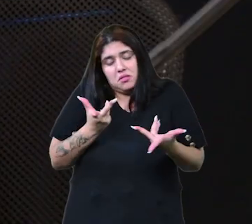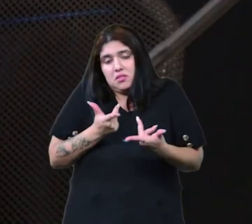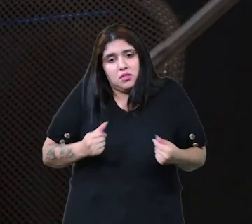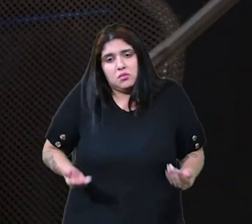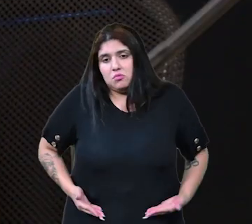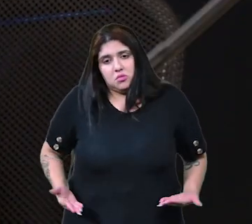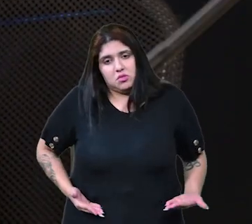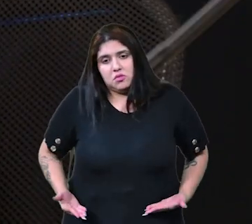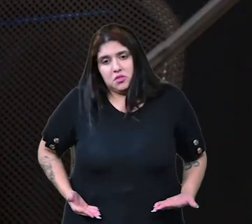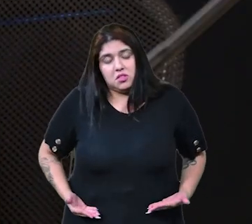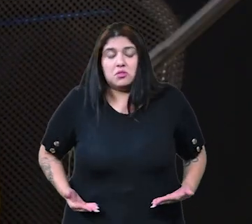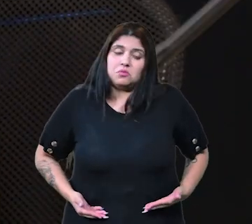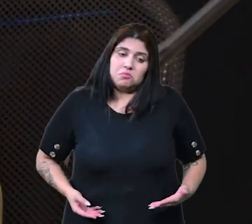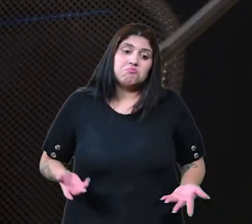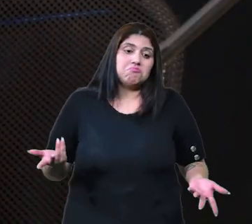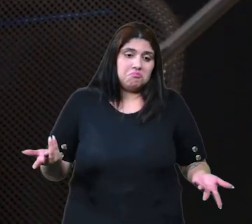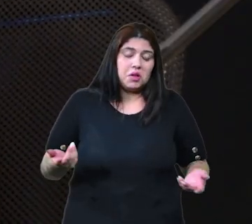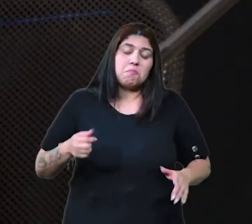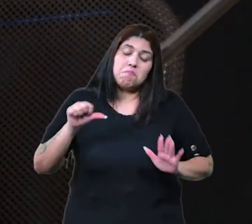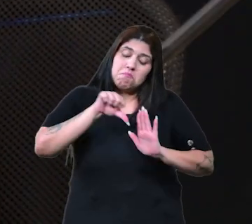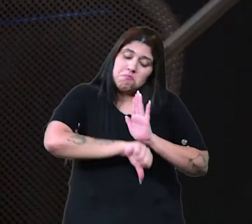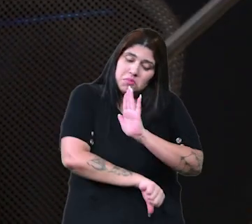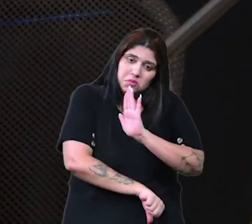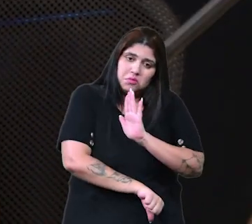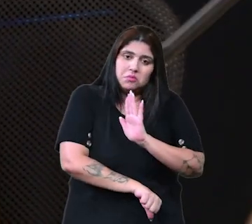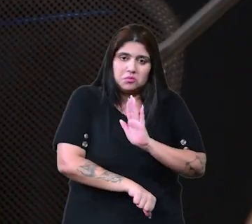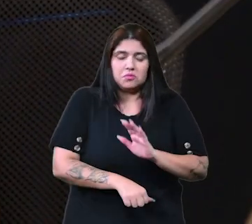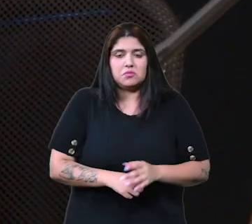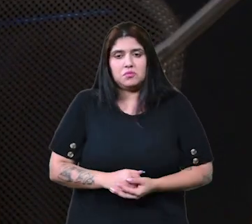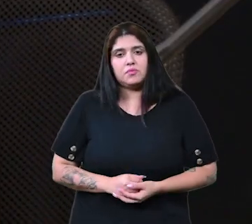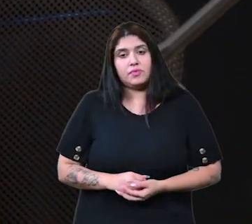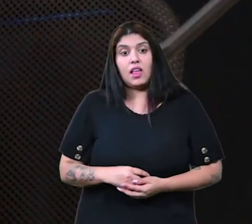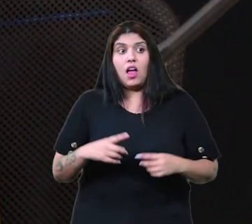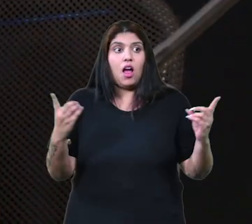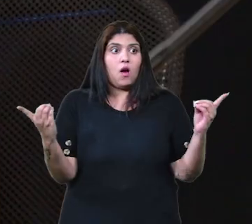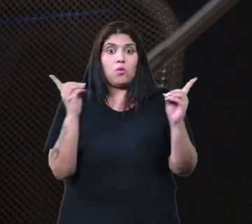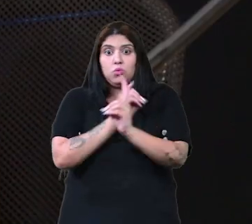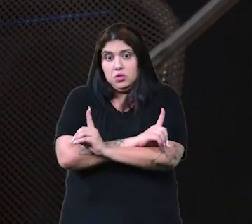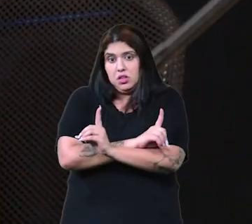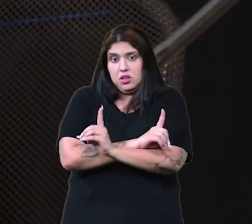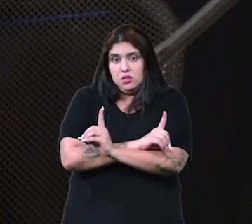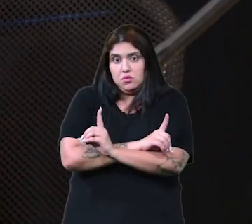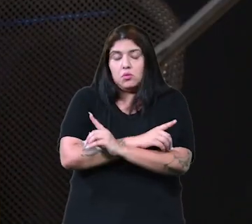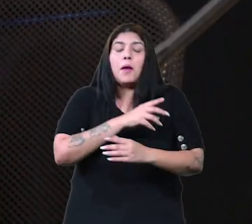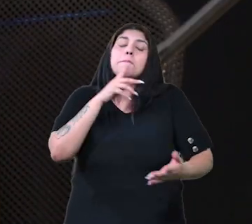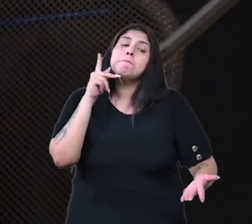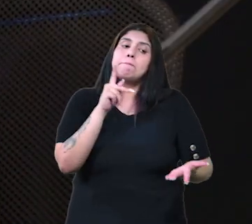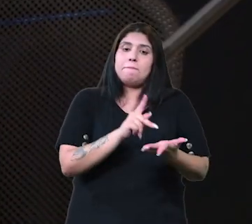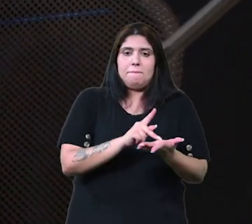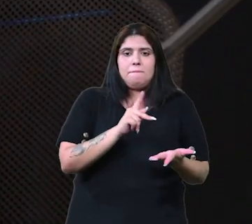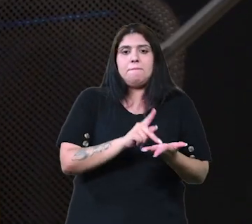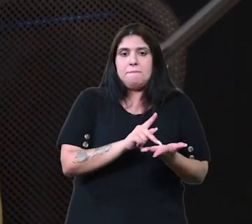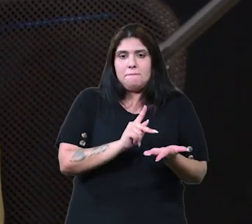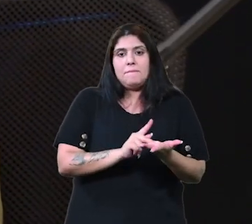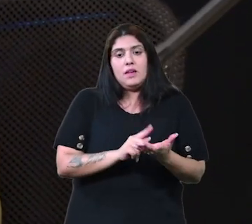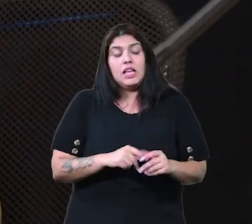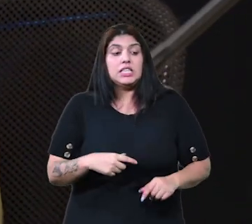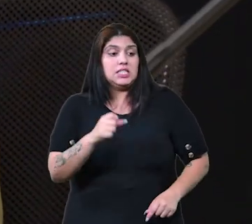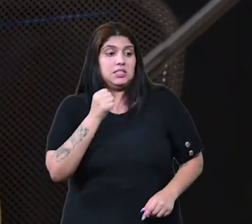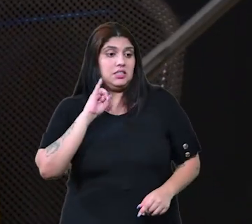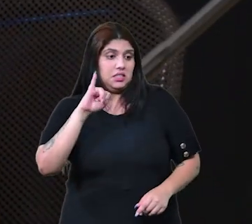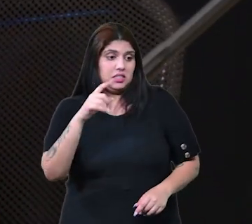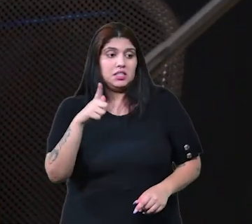isso compromete. Já o contrário, né, é bem verdadeiro. Se a gente tem ali um profissional atuando